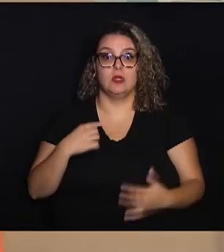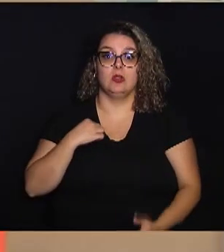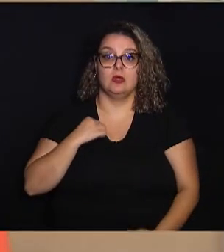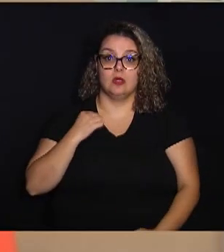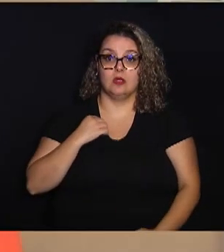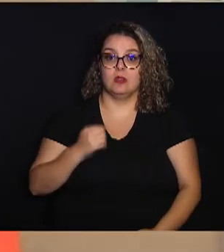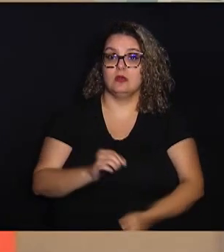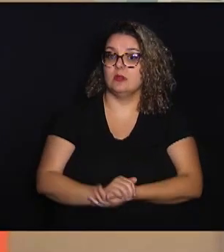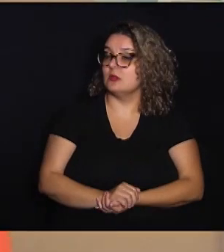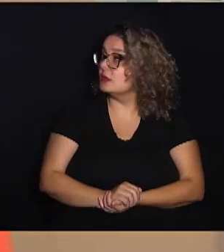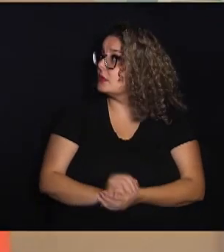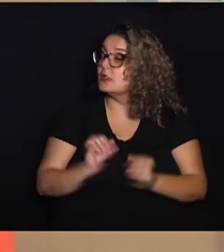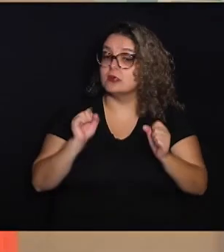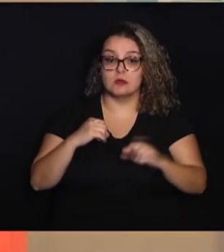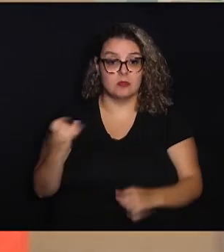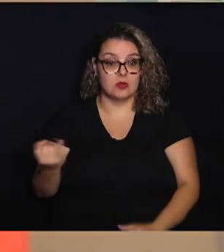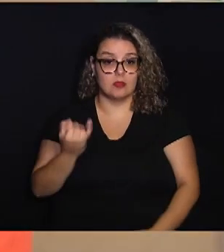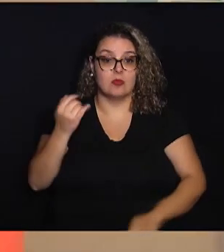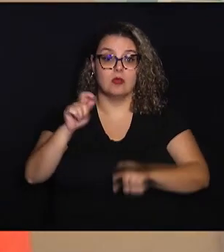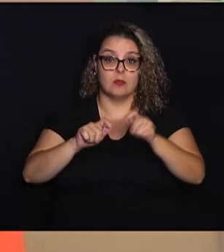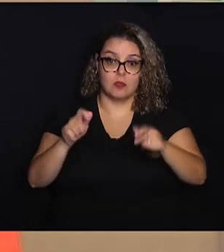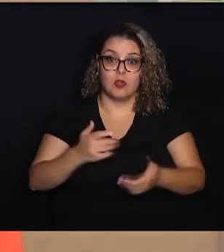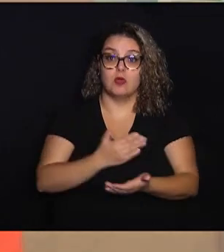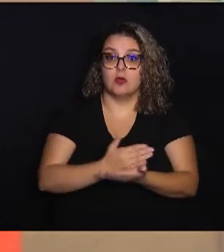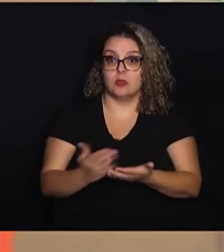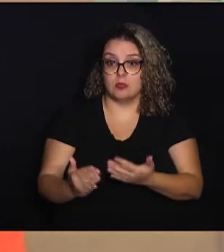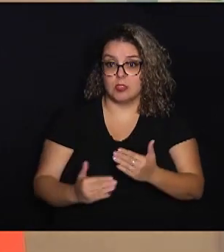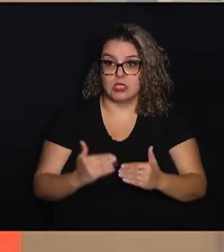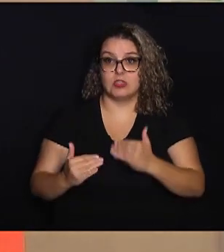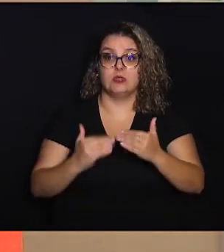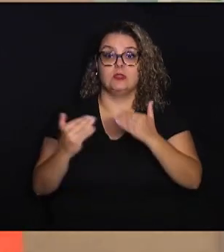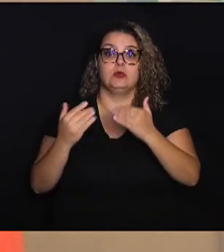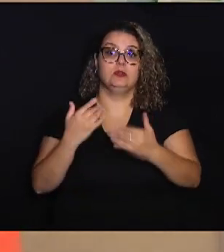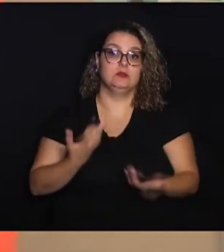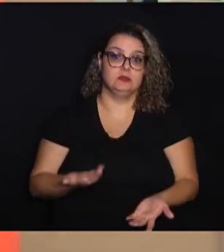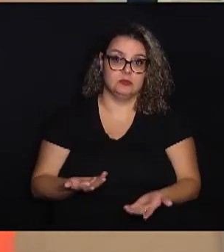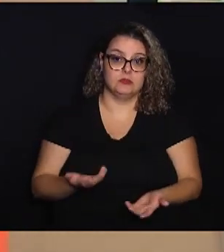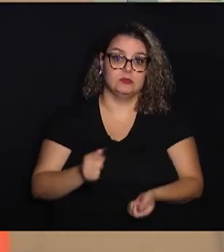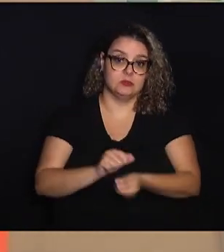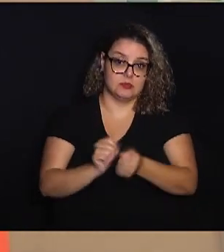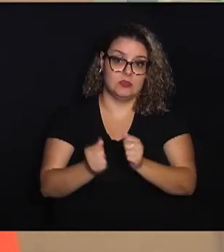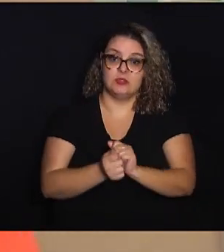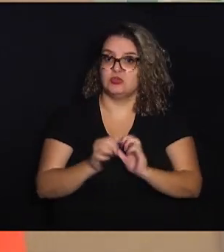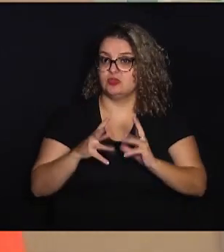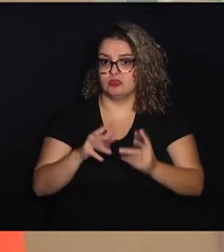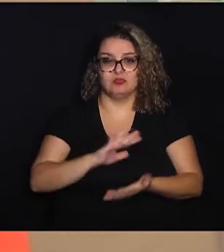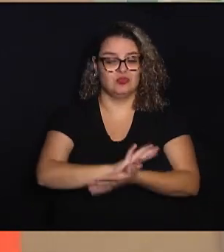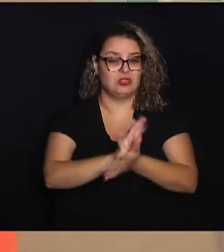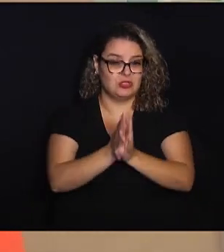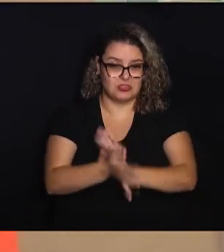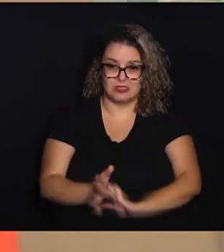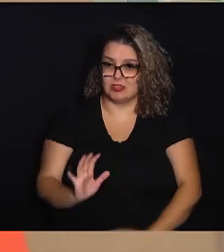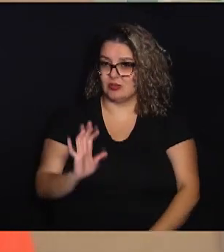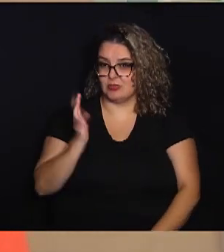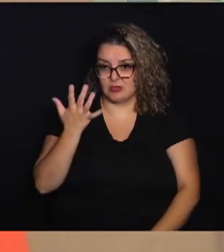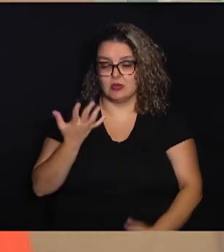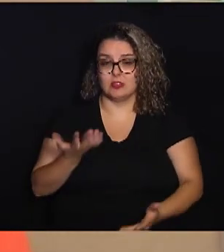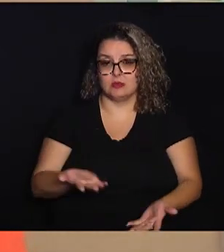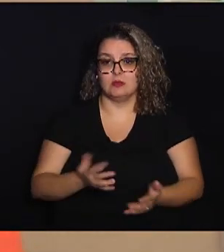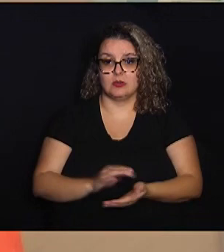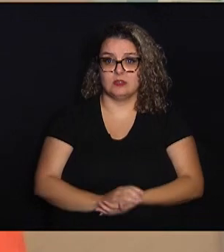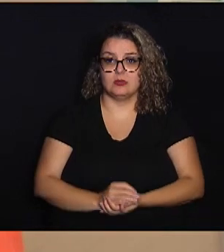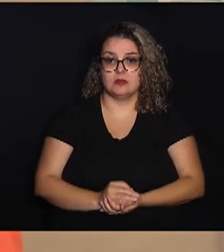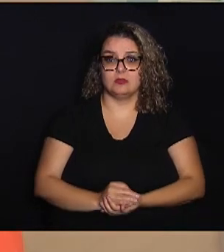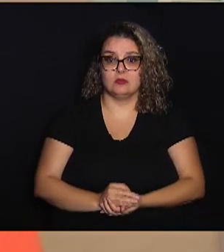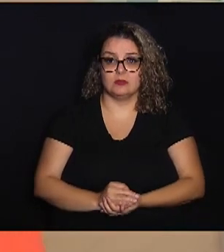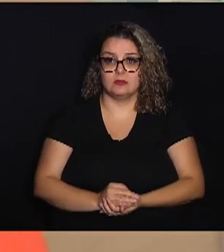Sim, é essencial para o pessoal poder começar a se reerguer ali, né, do caos, da tragédia que está acontecendo lá, das enchentes.